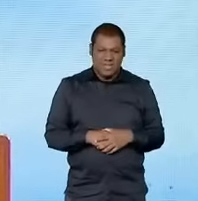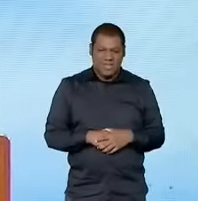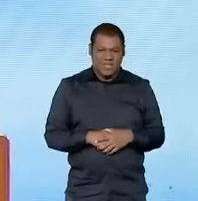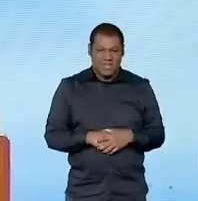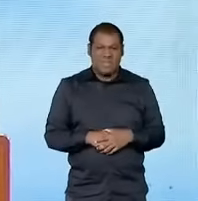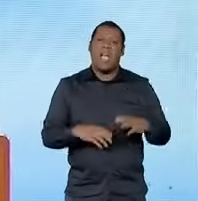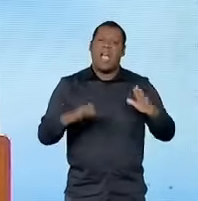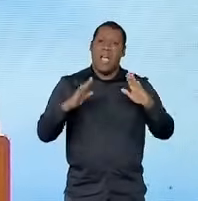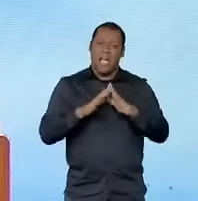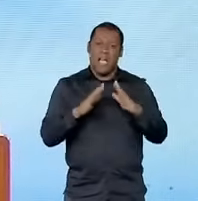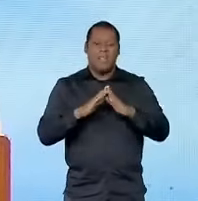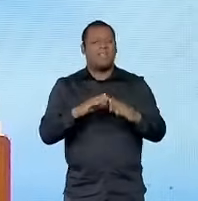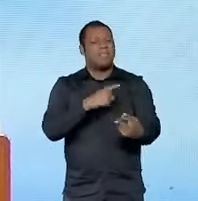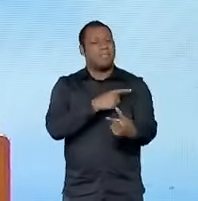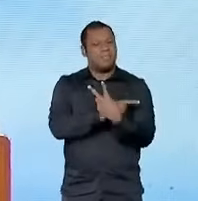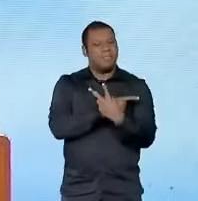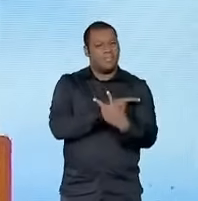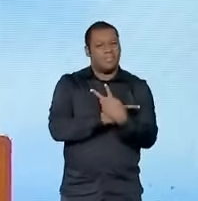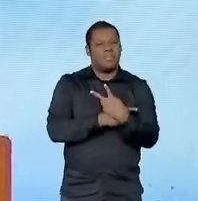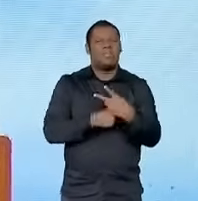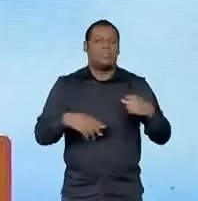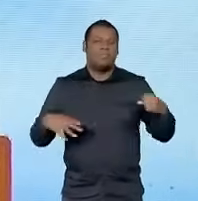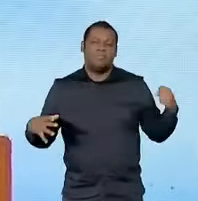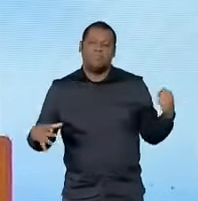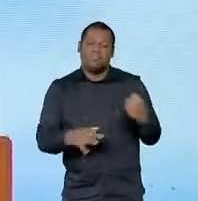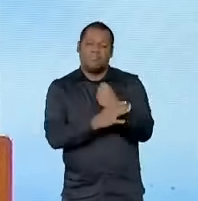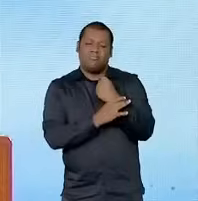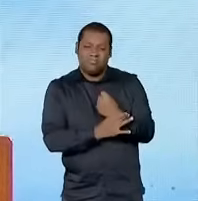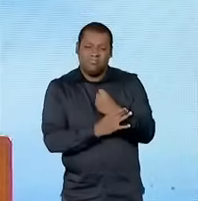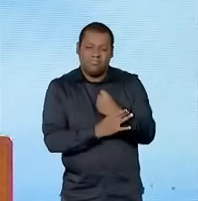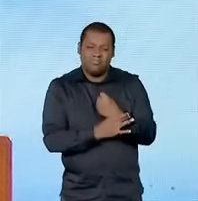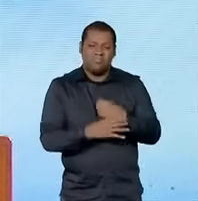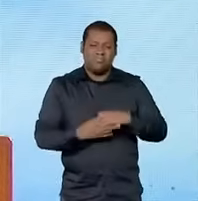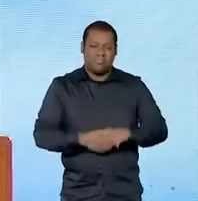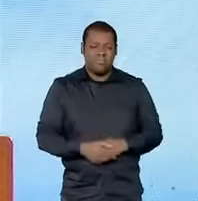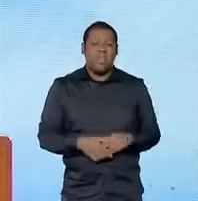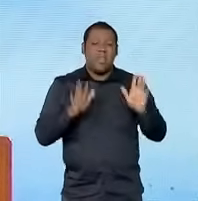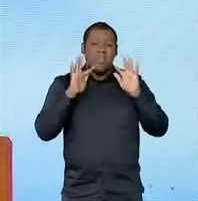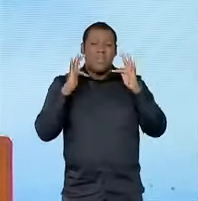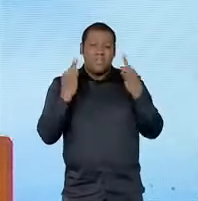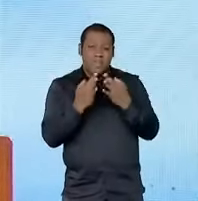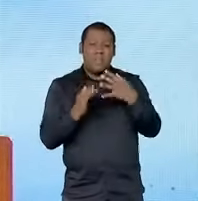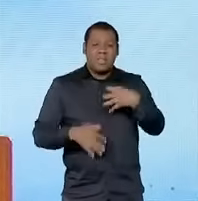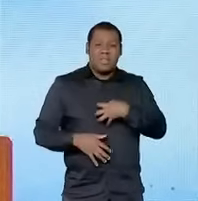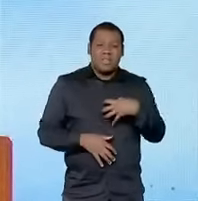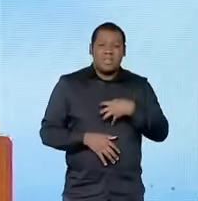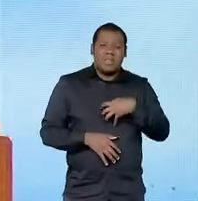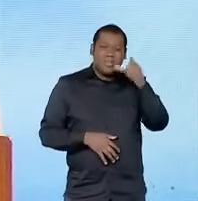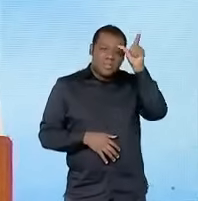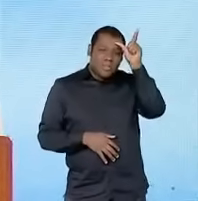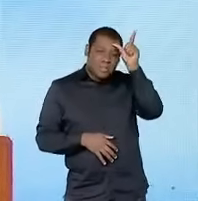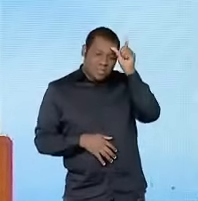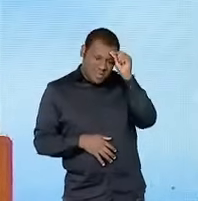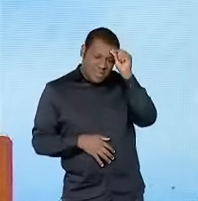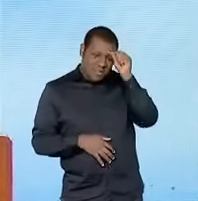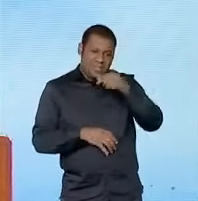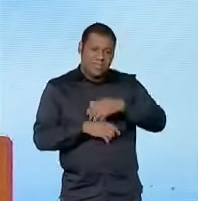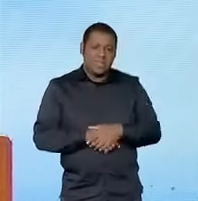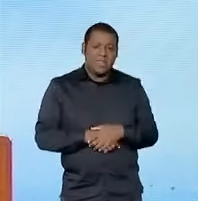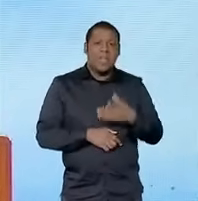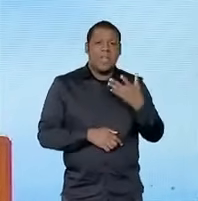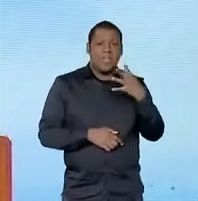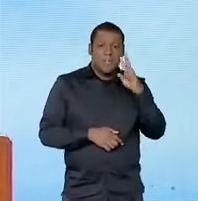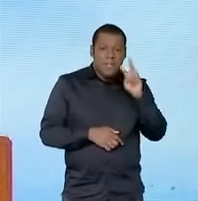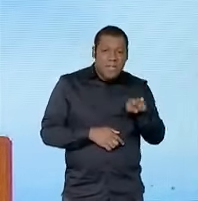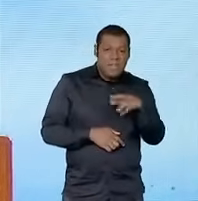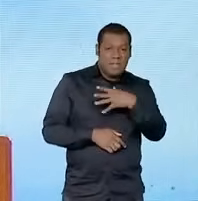nos fortalece na construção de nossas famílias com a sensação de alívio em ver os nossos filhos e filhas